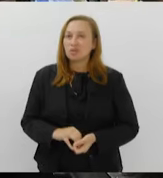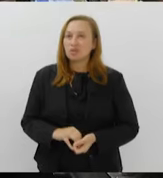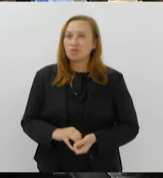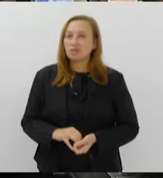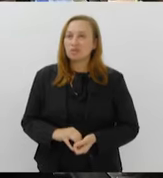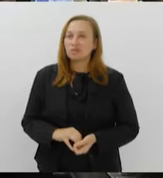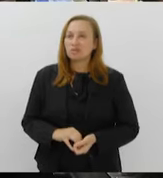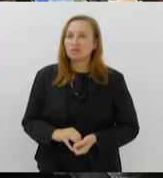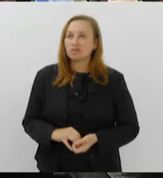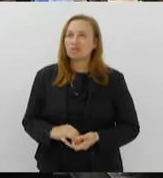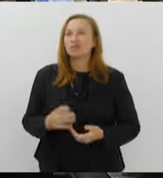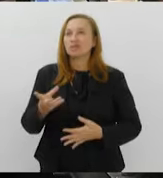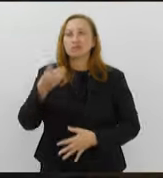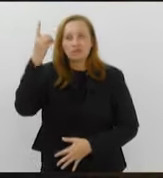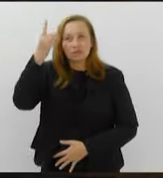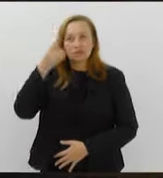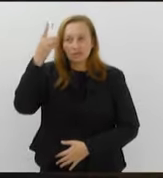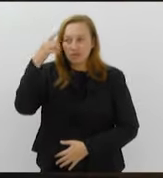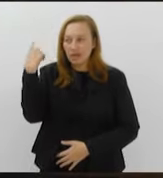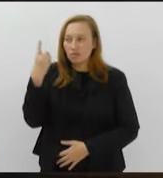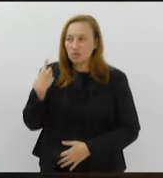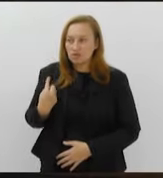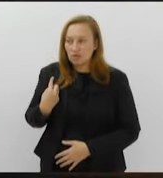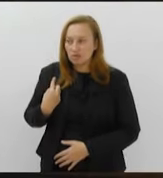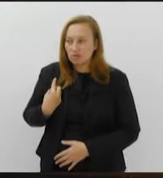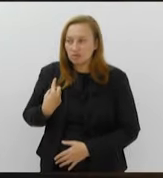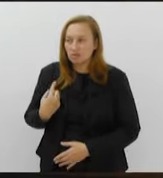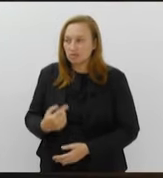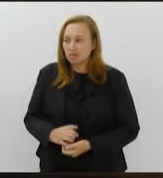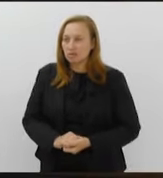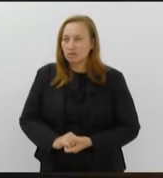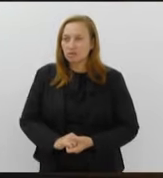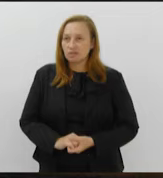Nossa nobre deputada Dani Monteiro.